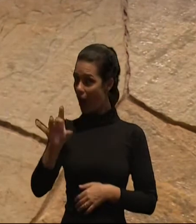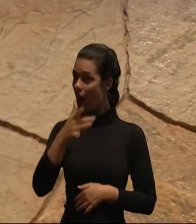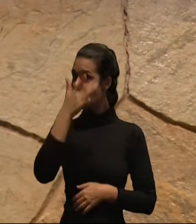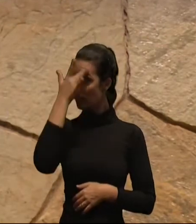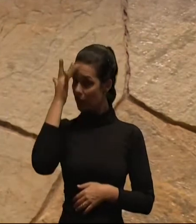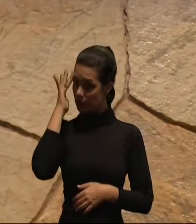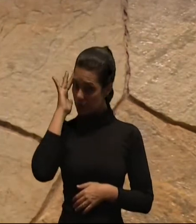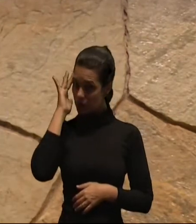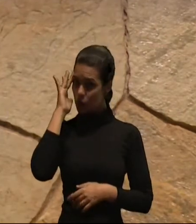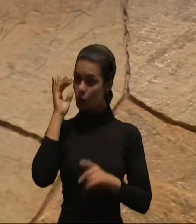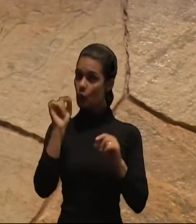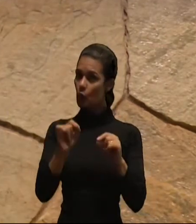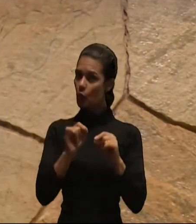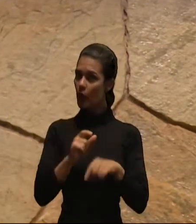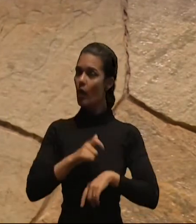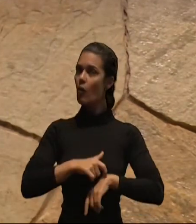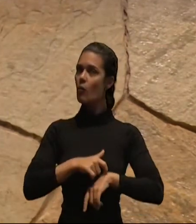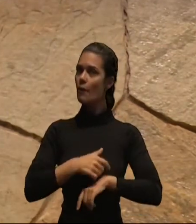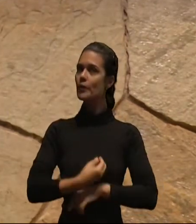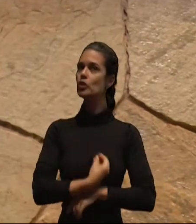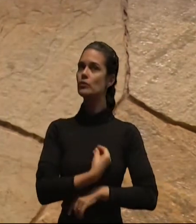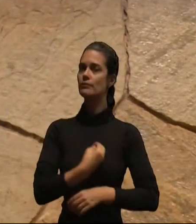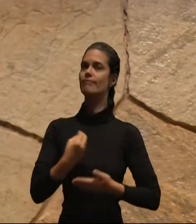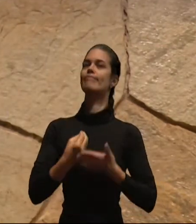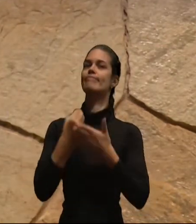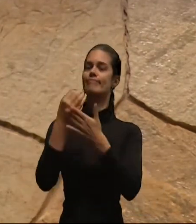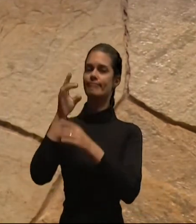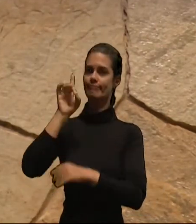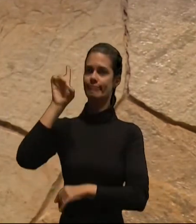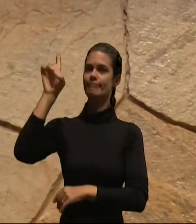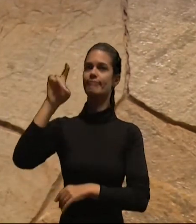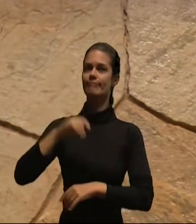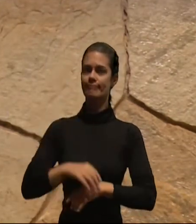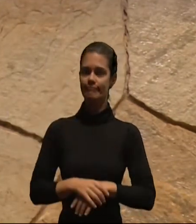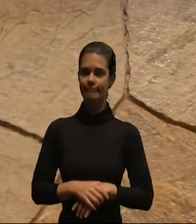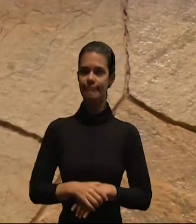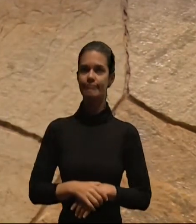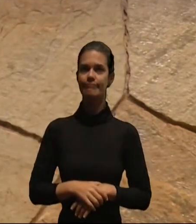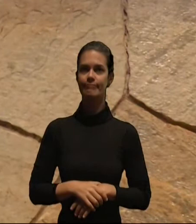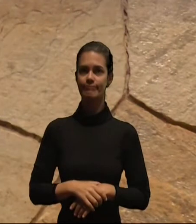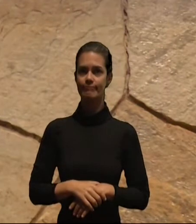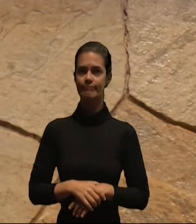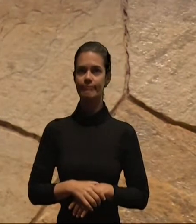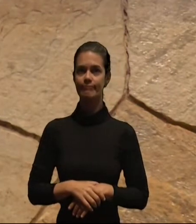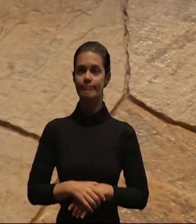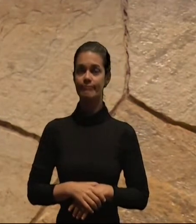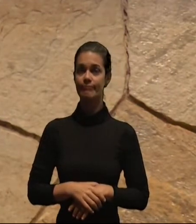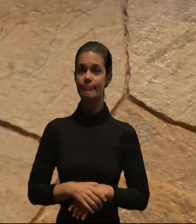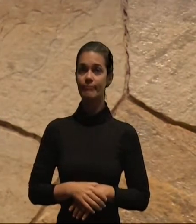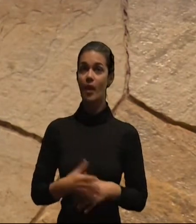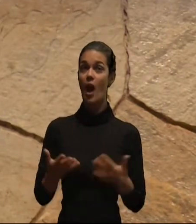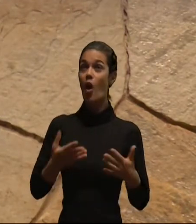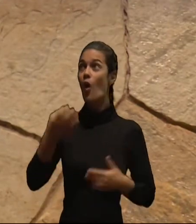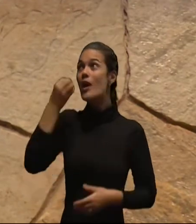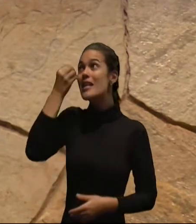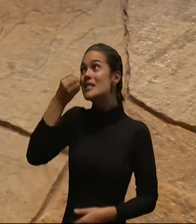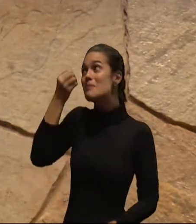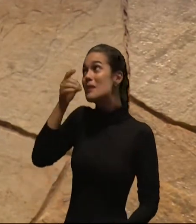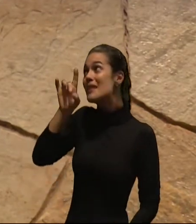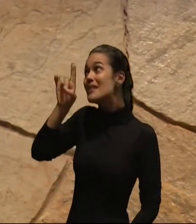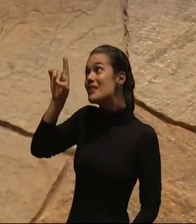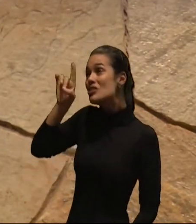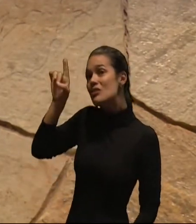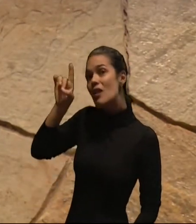a viver para o Senhor. Nós estamos vivendo a nossa experiência com Deus de uma maneira muito